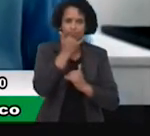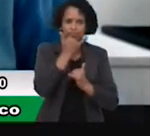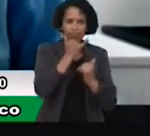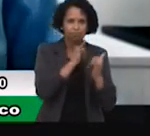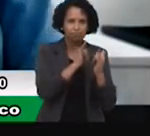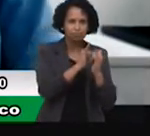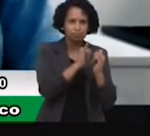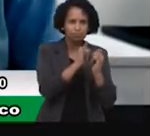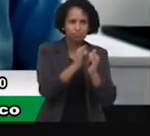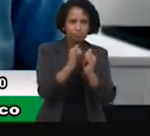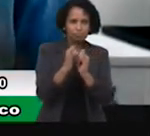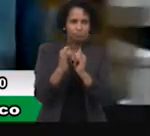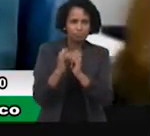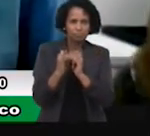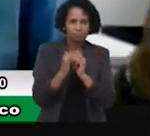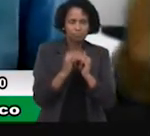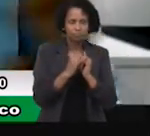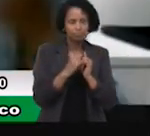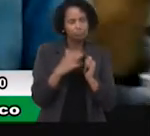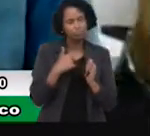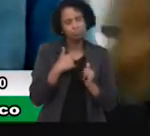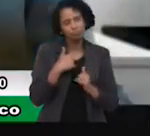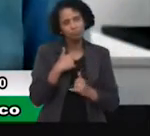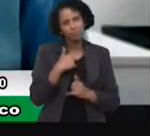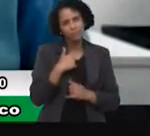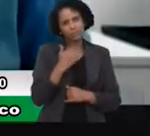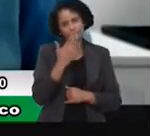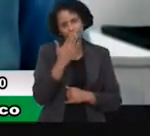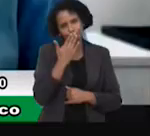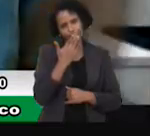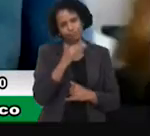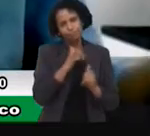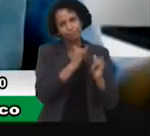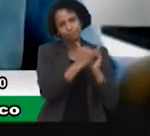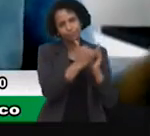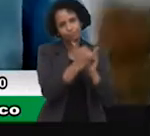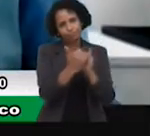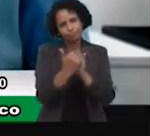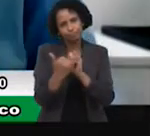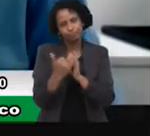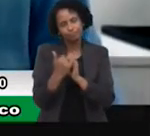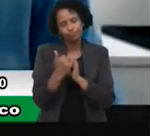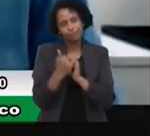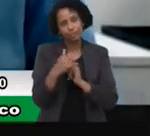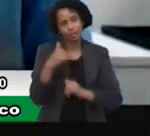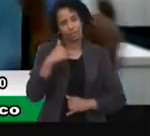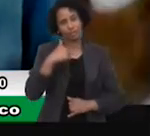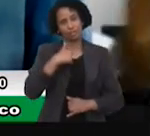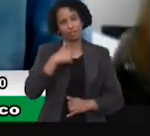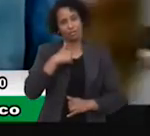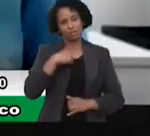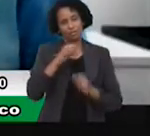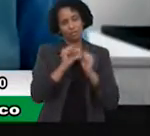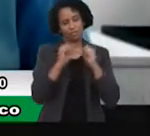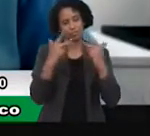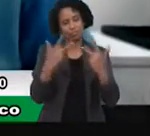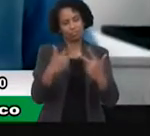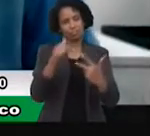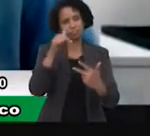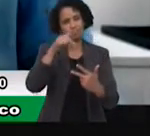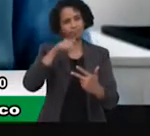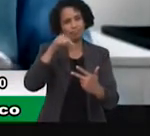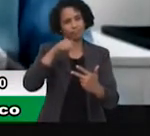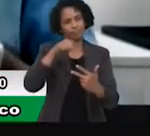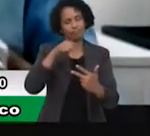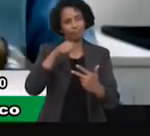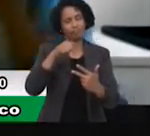errado, minha vida, tá? E mais, quero dizer, foi uma experiência ímpar, que eu não imaginava como seria ser um